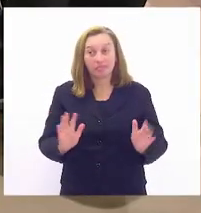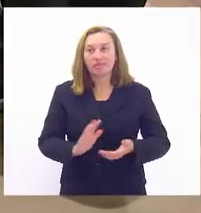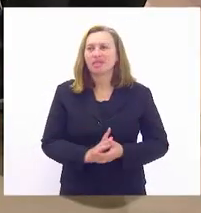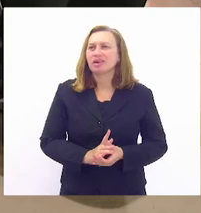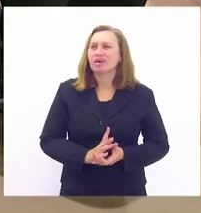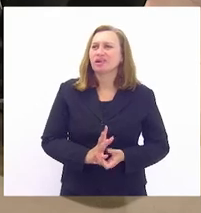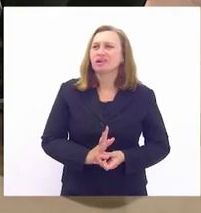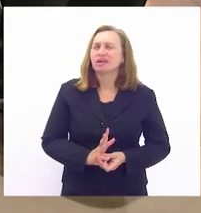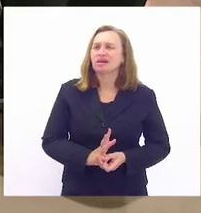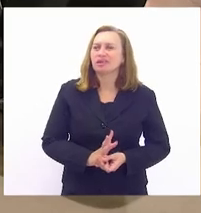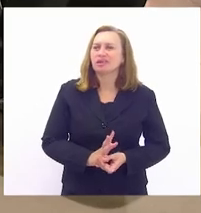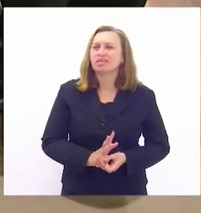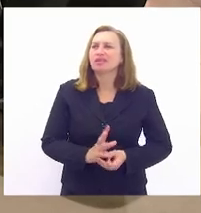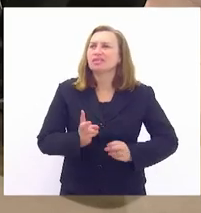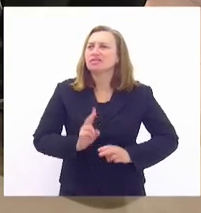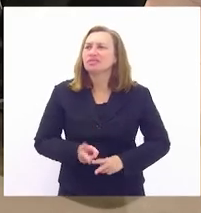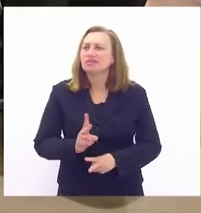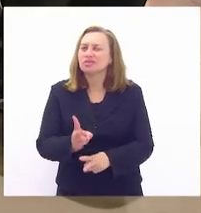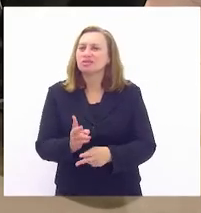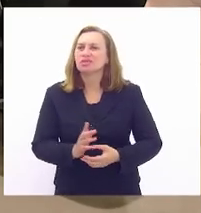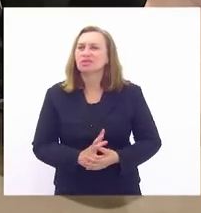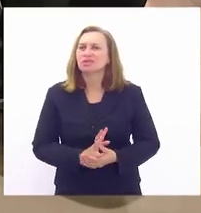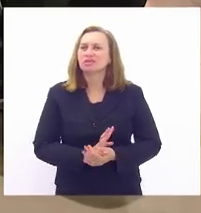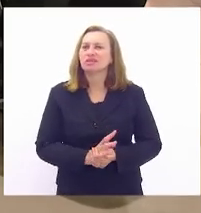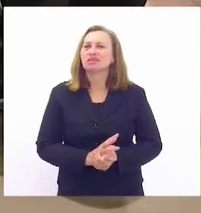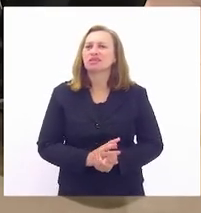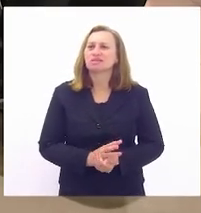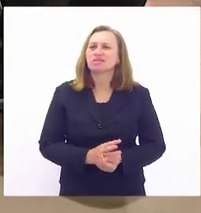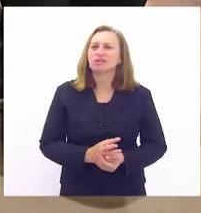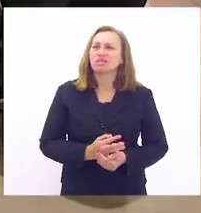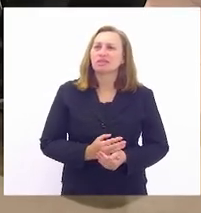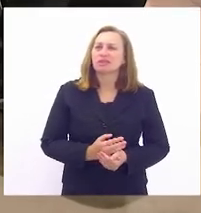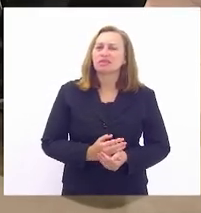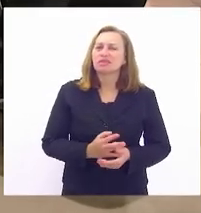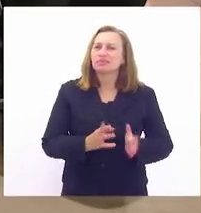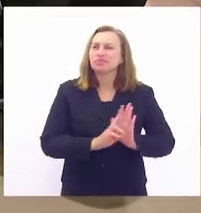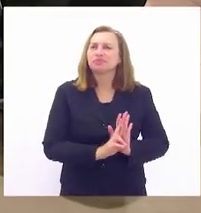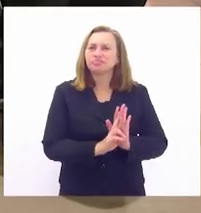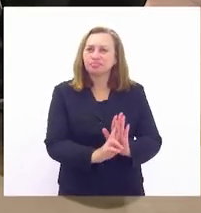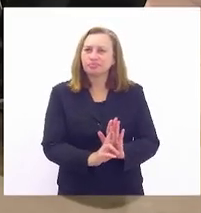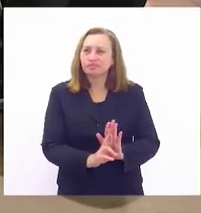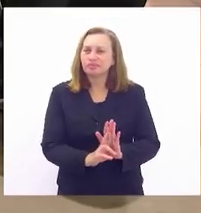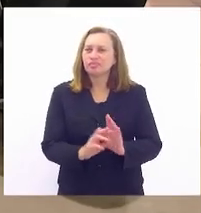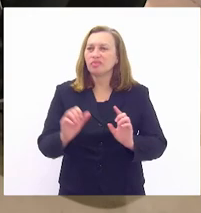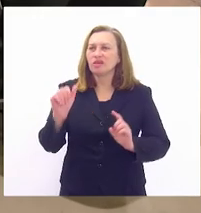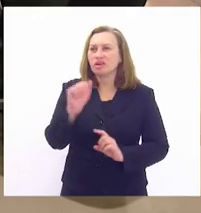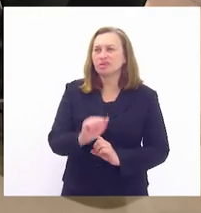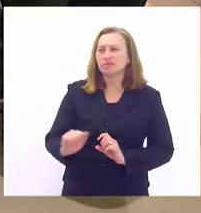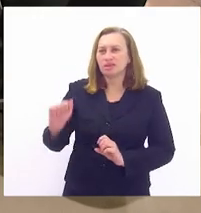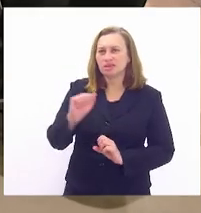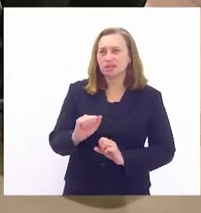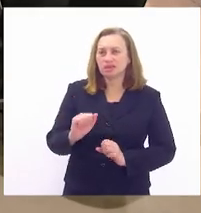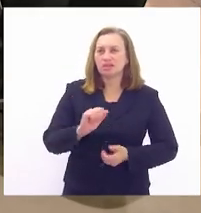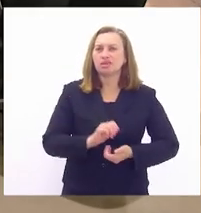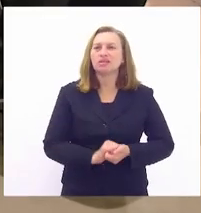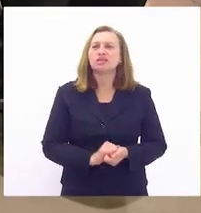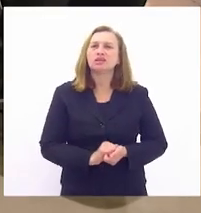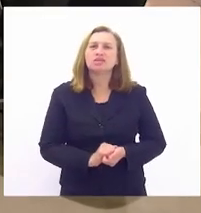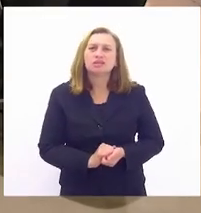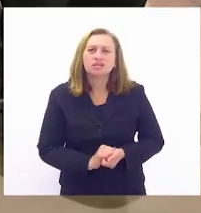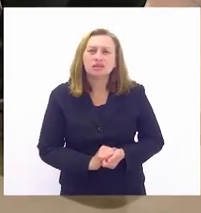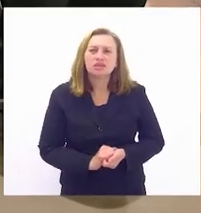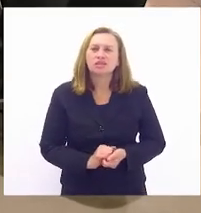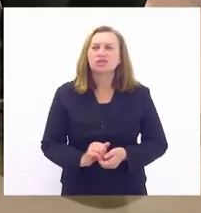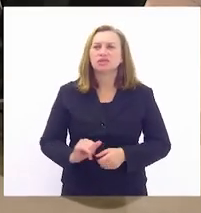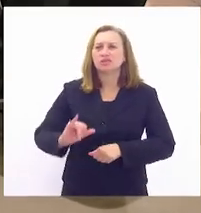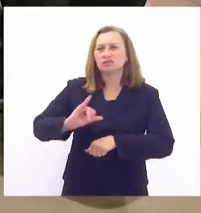isso, presidente. Obrigado. Dando continuidade, vou passar a palavra ao representante da Associação Comercial Industrial do Grupo Pastoril de Volta